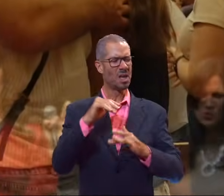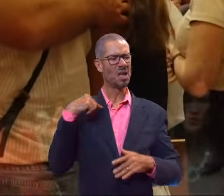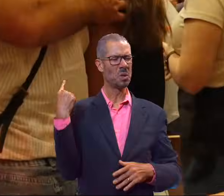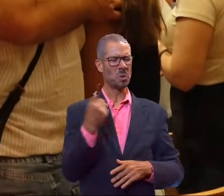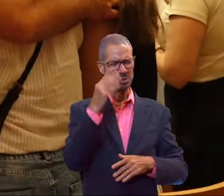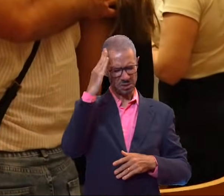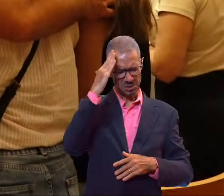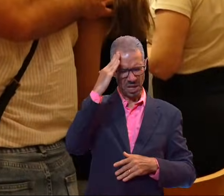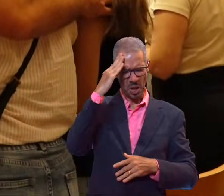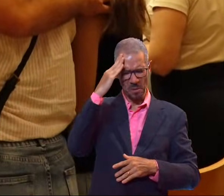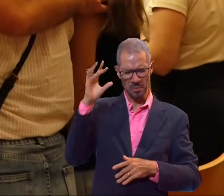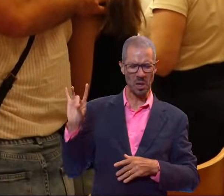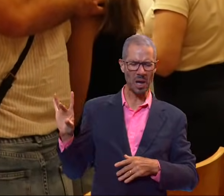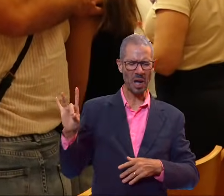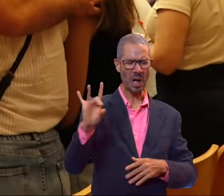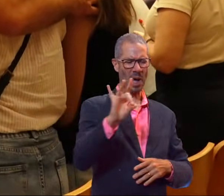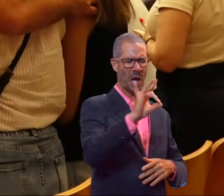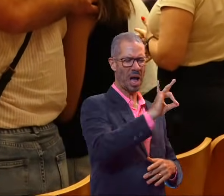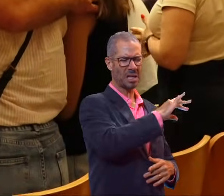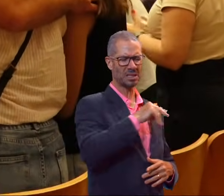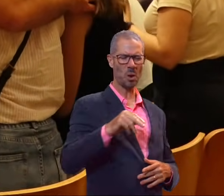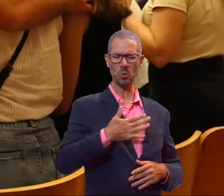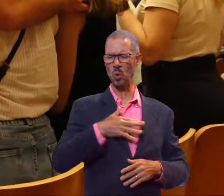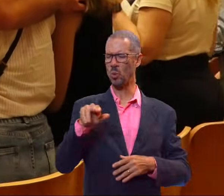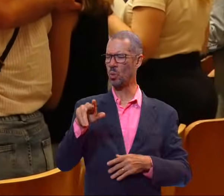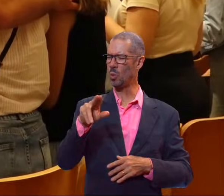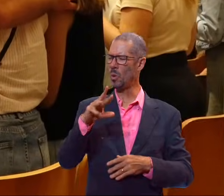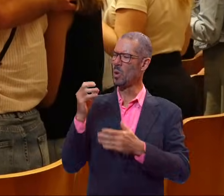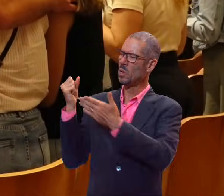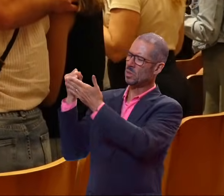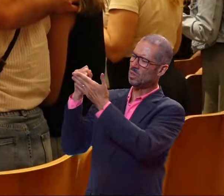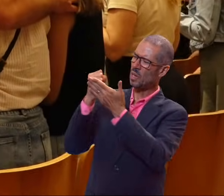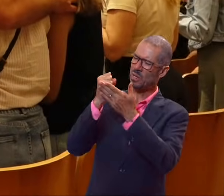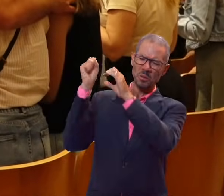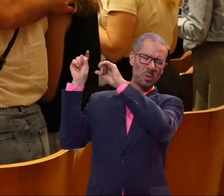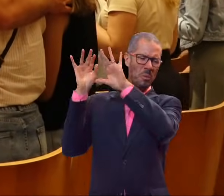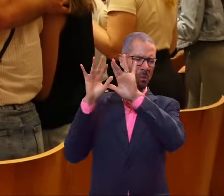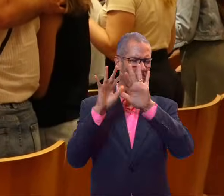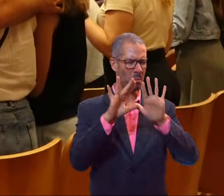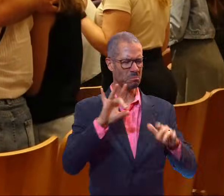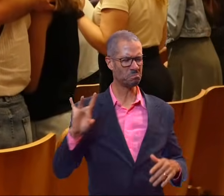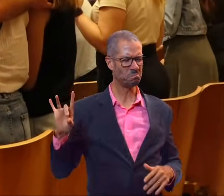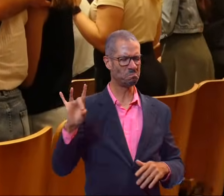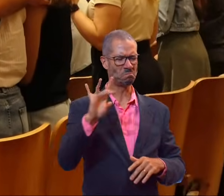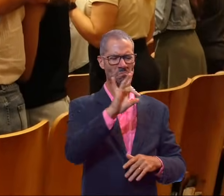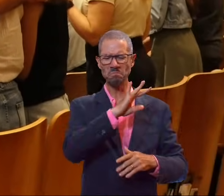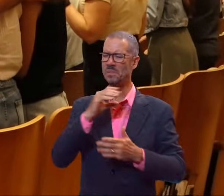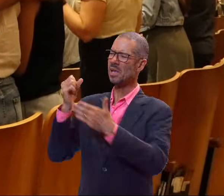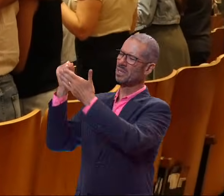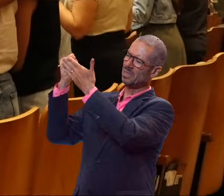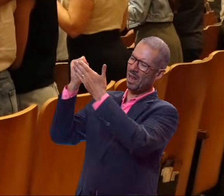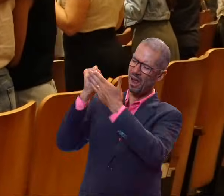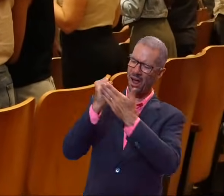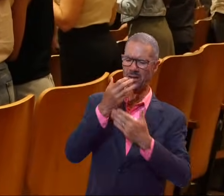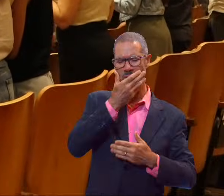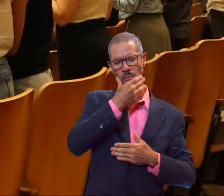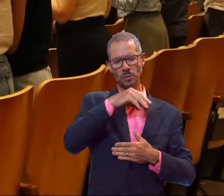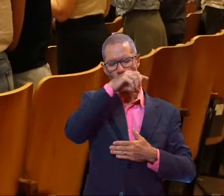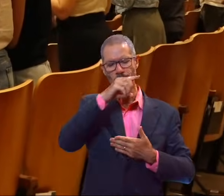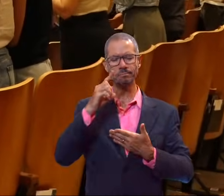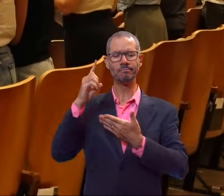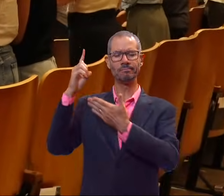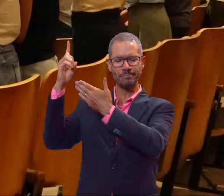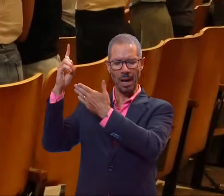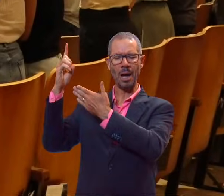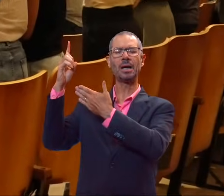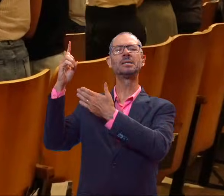bênção para cada um dos meus irmãos, Pai. Dá esta bênção para eles. Dá esta bênção, Pai. Muitos